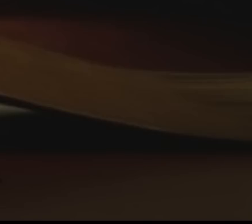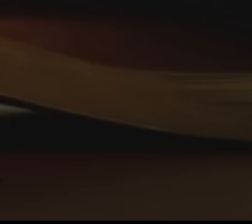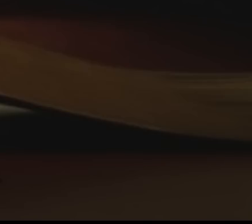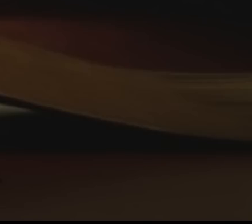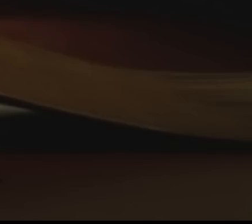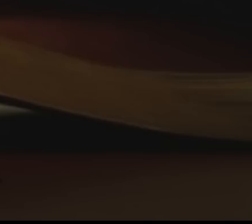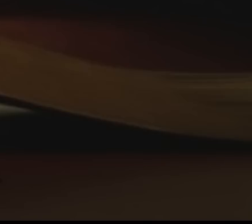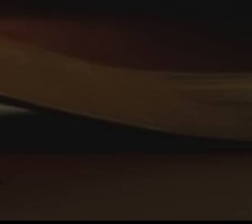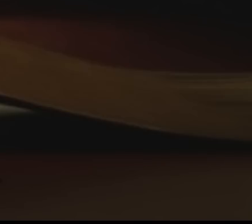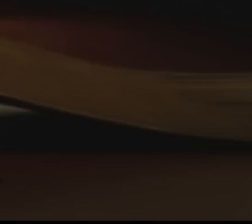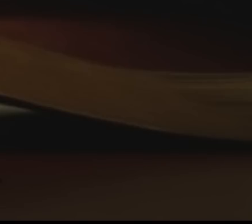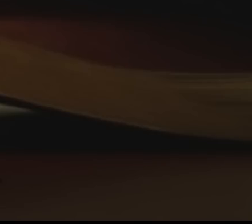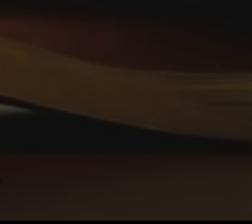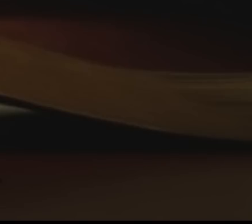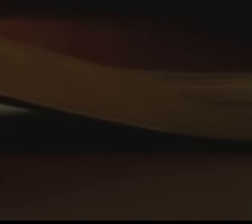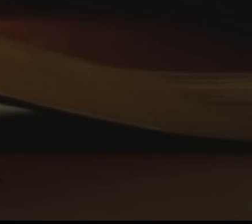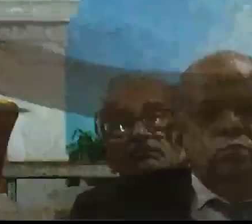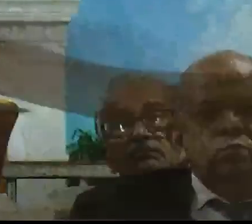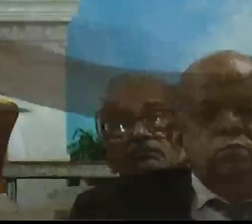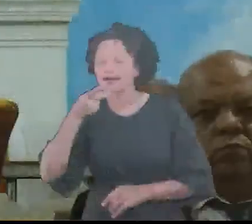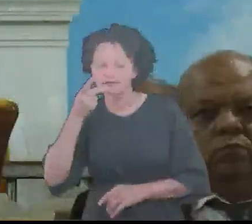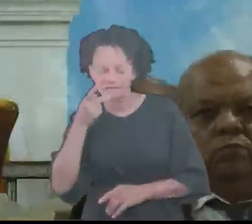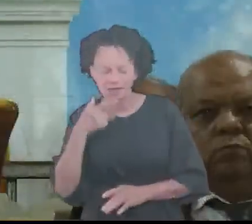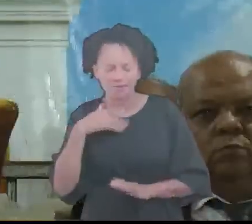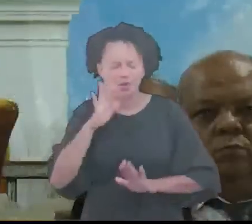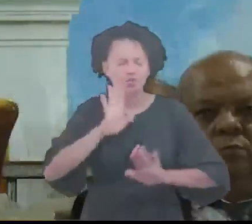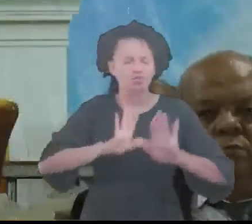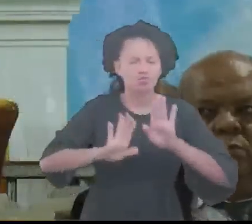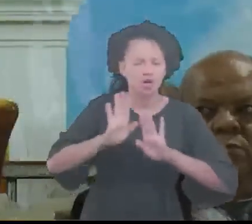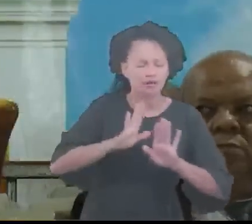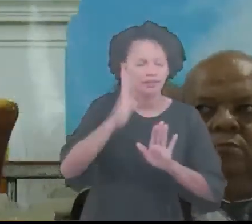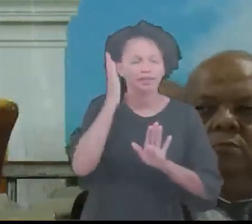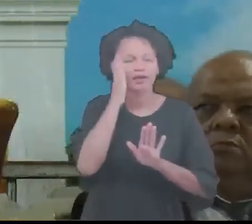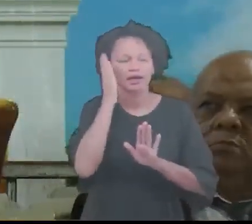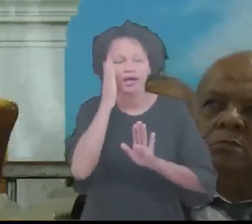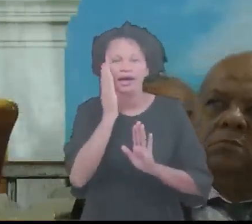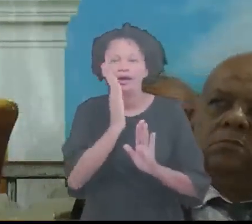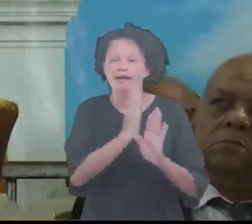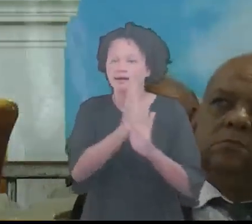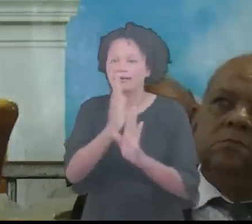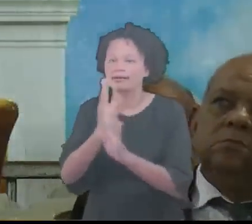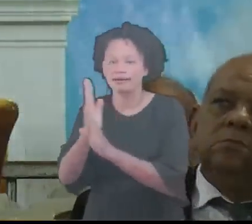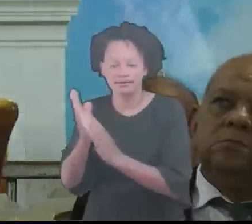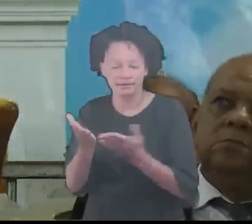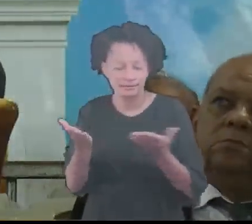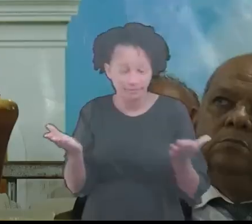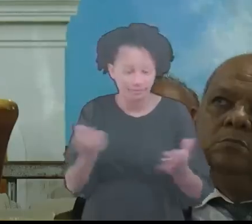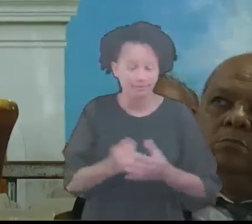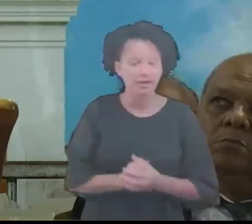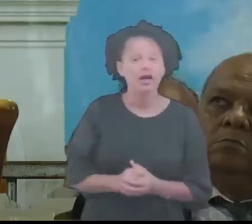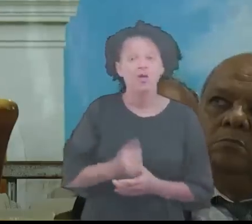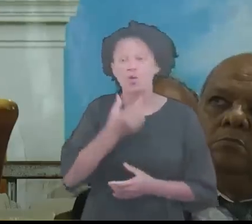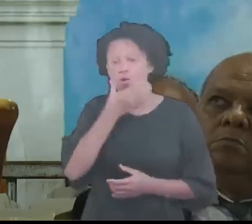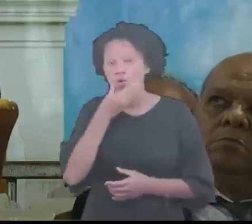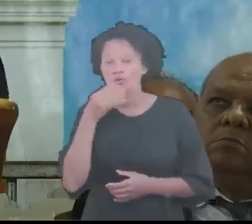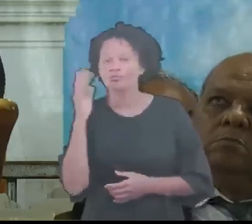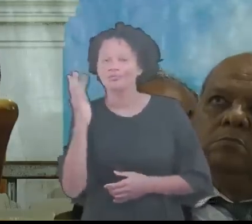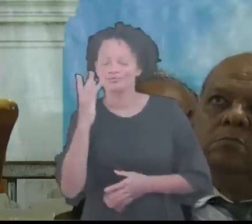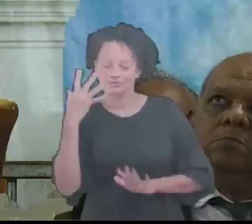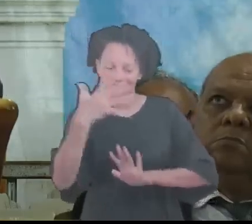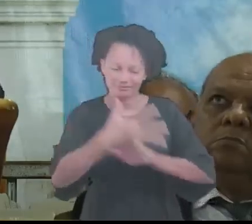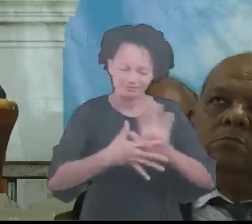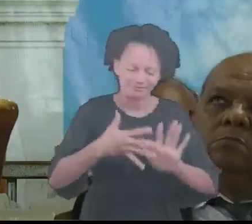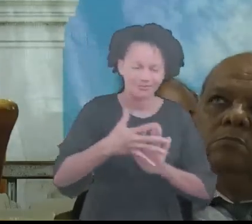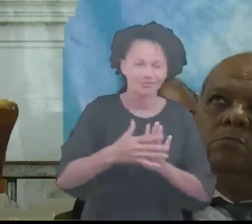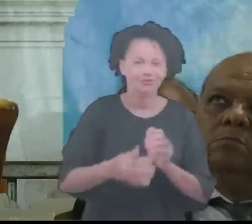Cantares identificar quem fala, mas com cuidado você descobre. Uma hora é o noivo, outra hora é